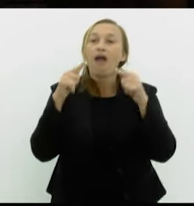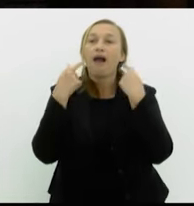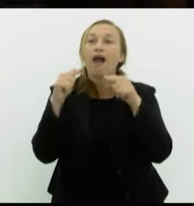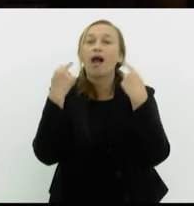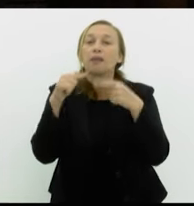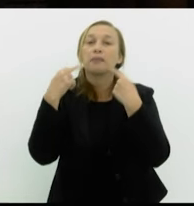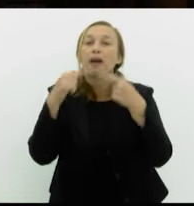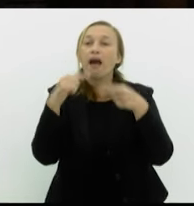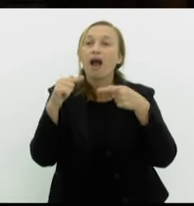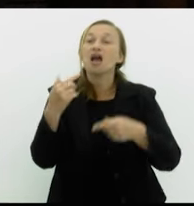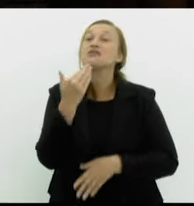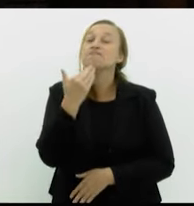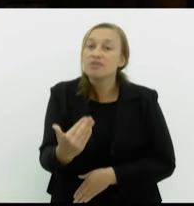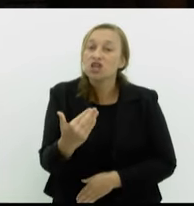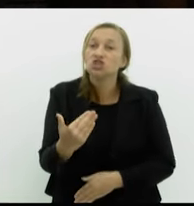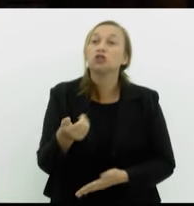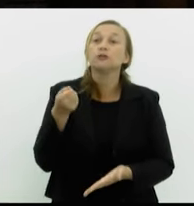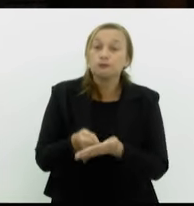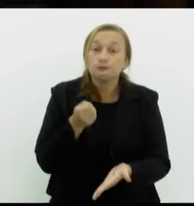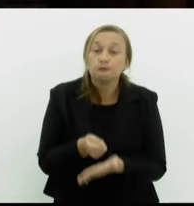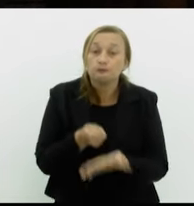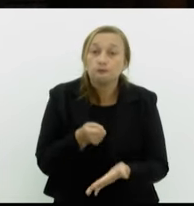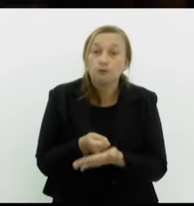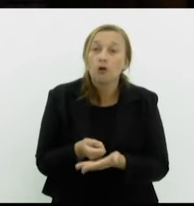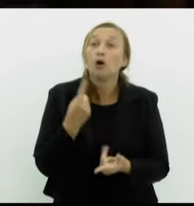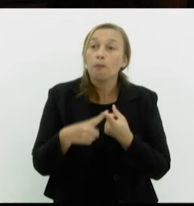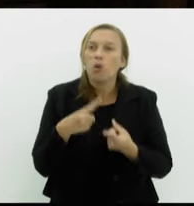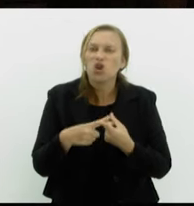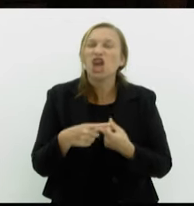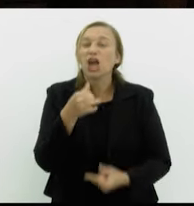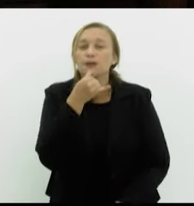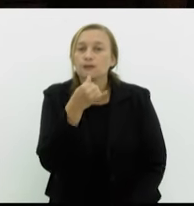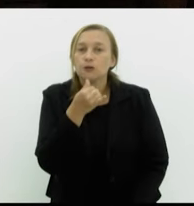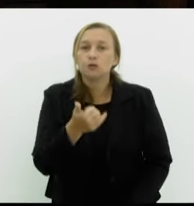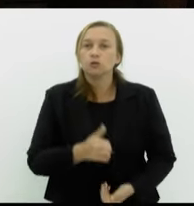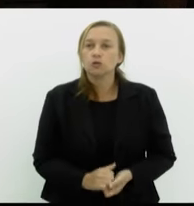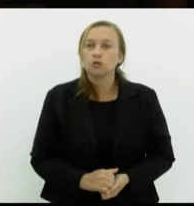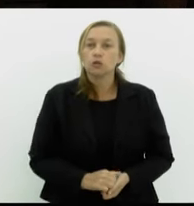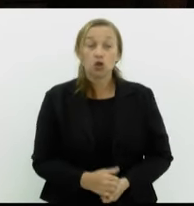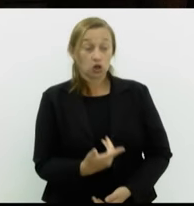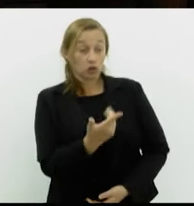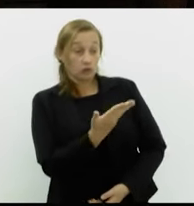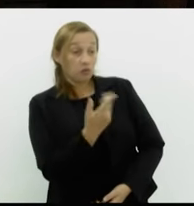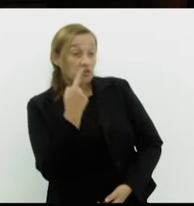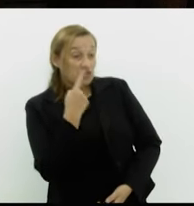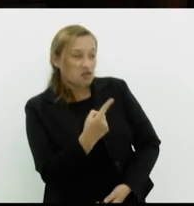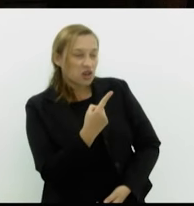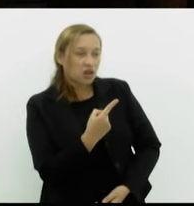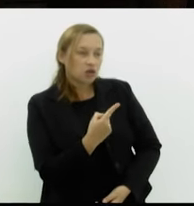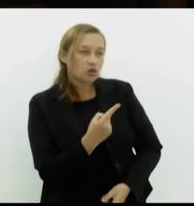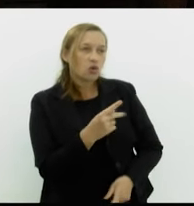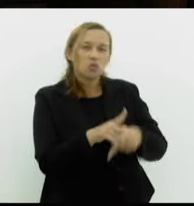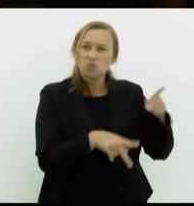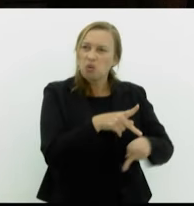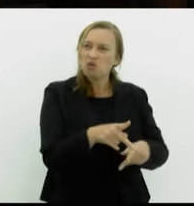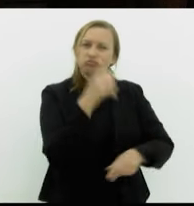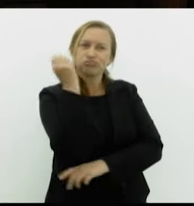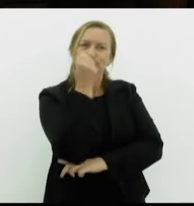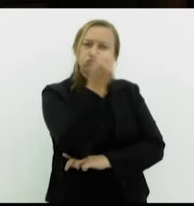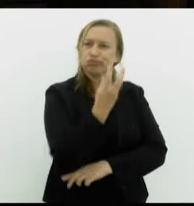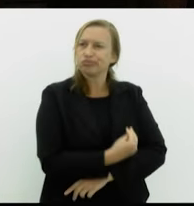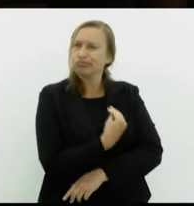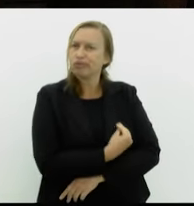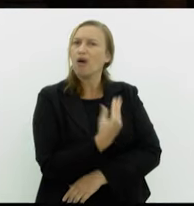questionar, pedir, exigir, porque é muito triste o que os nossos irmãos do Rio Grande do Sul estão